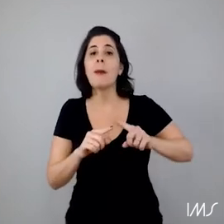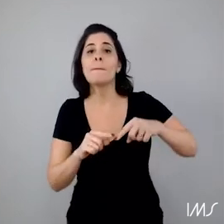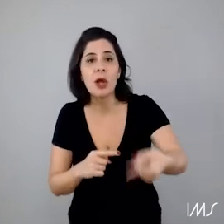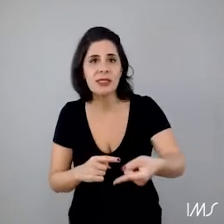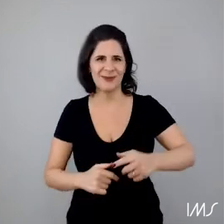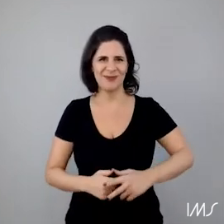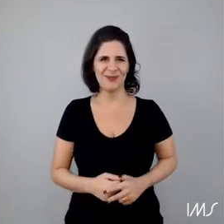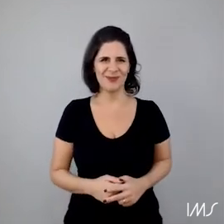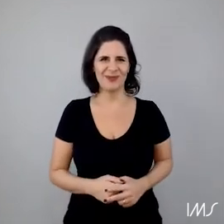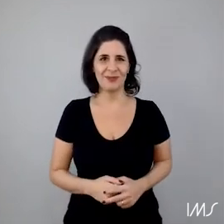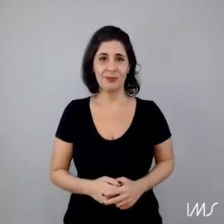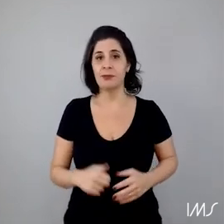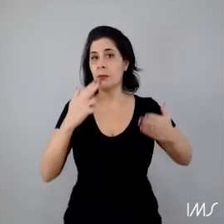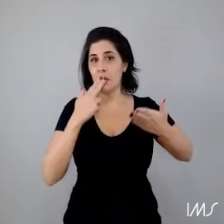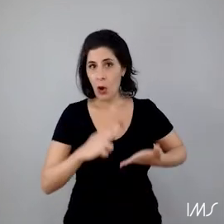A próxima, de